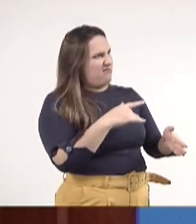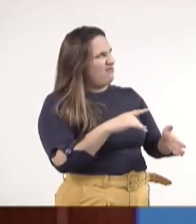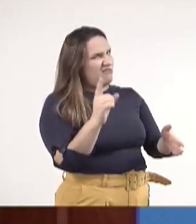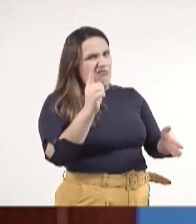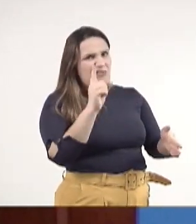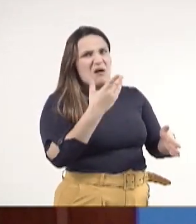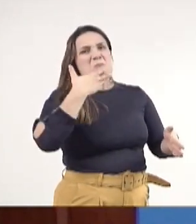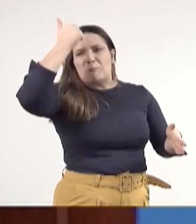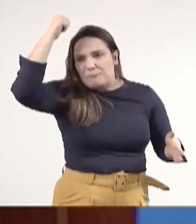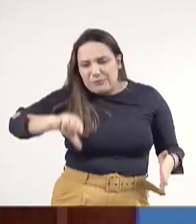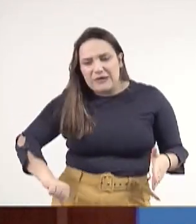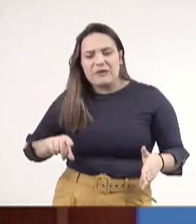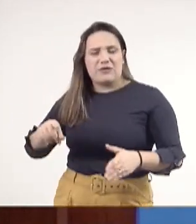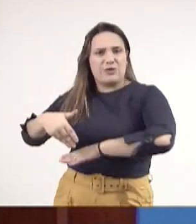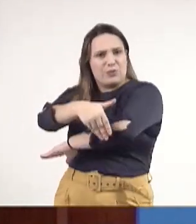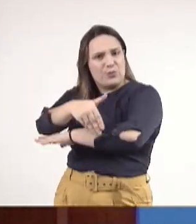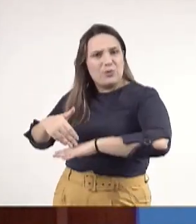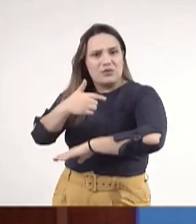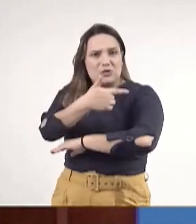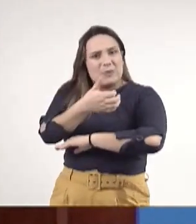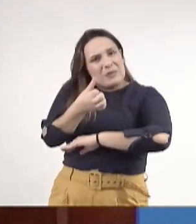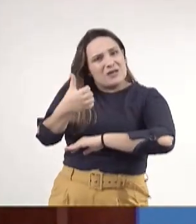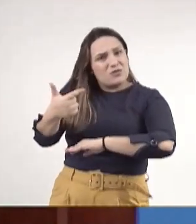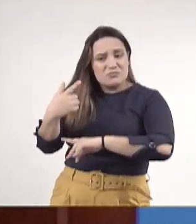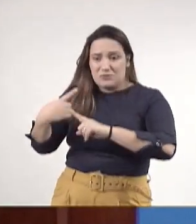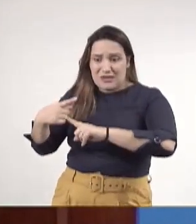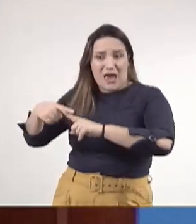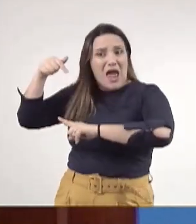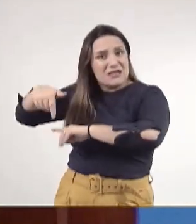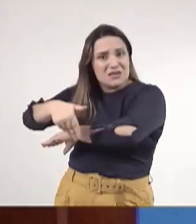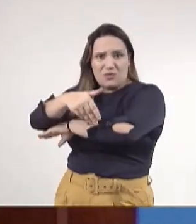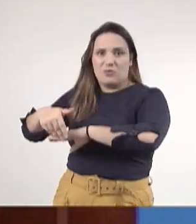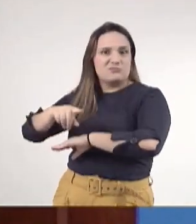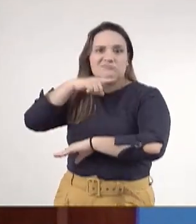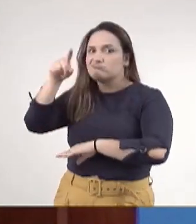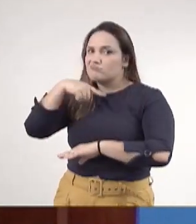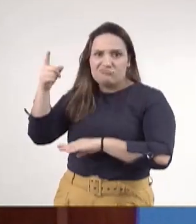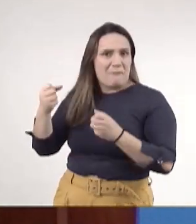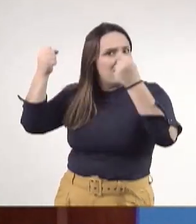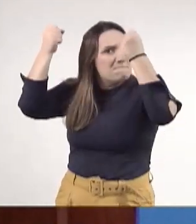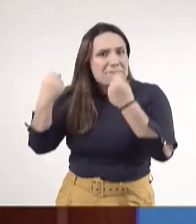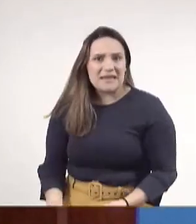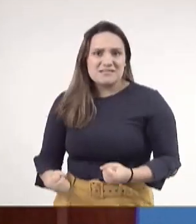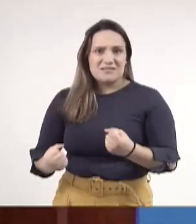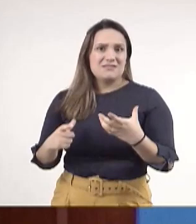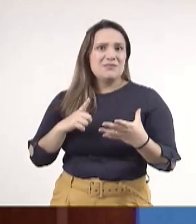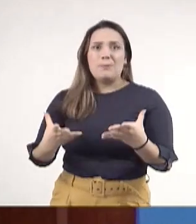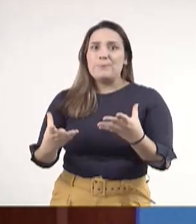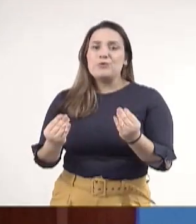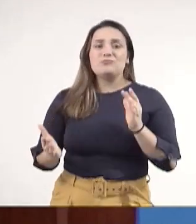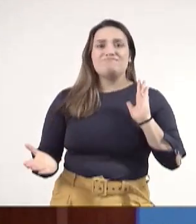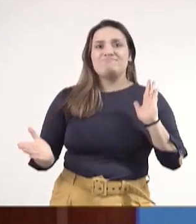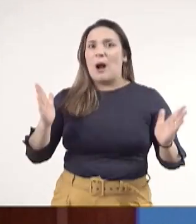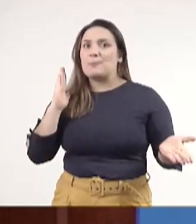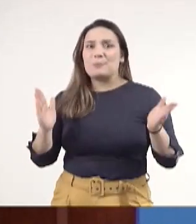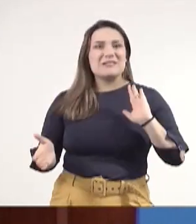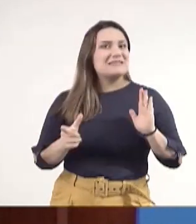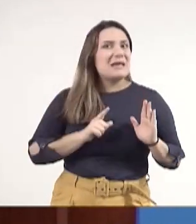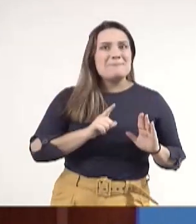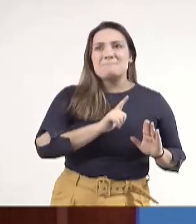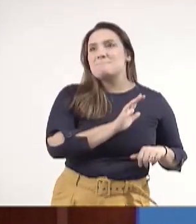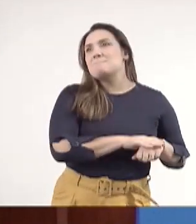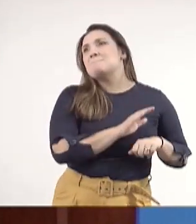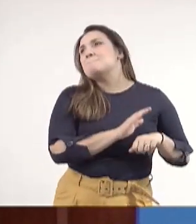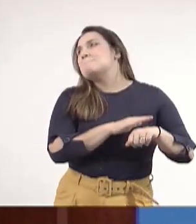a BR-262, ela não foi planejada para um tráfego gigantesco de